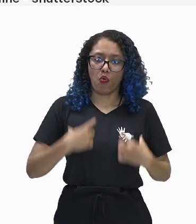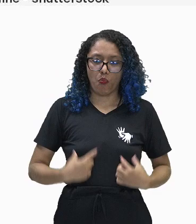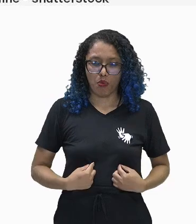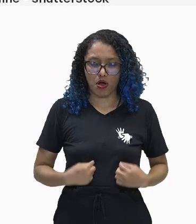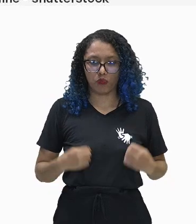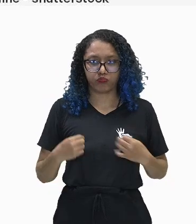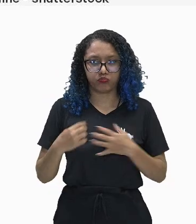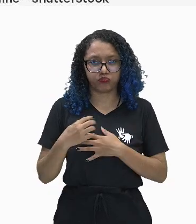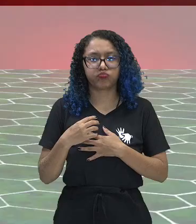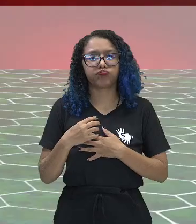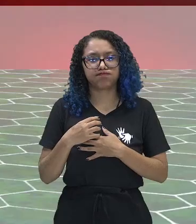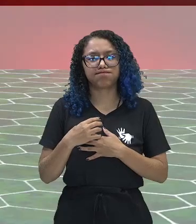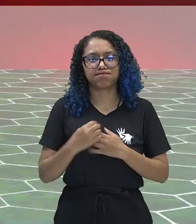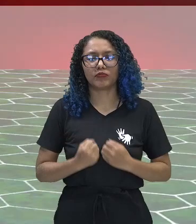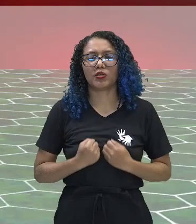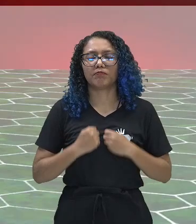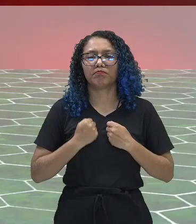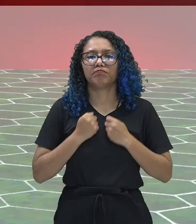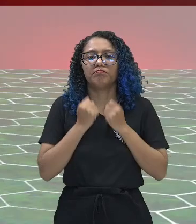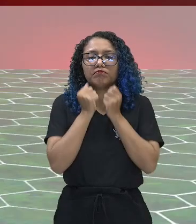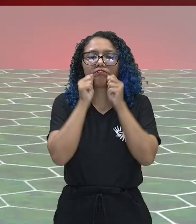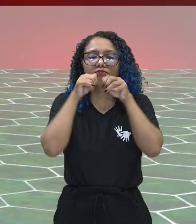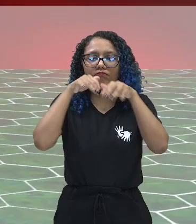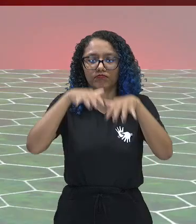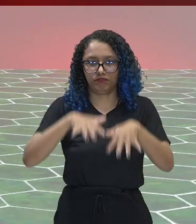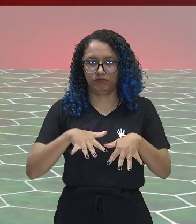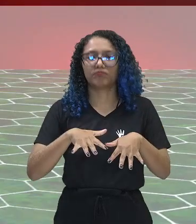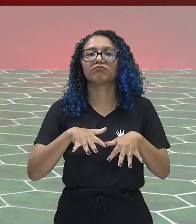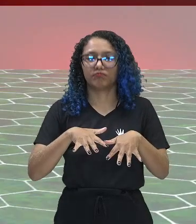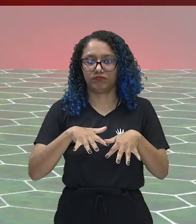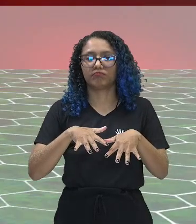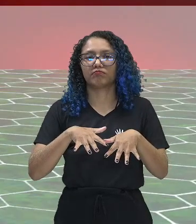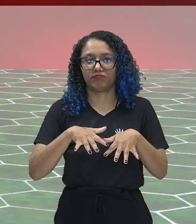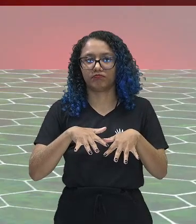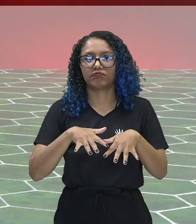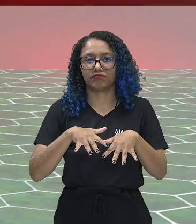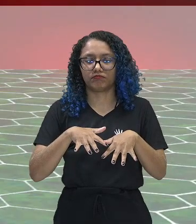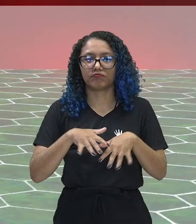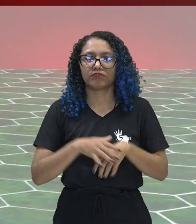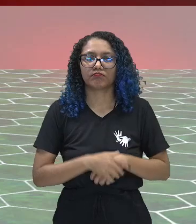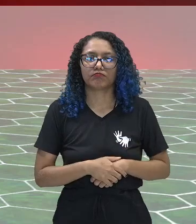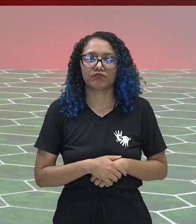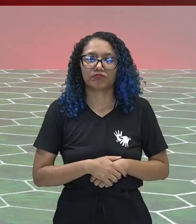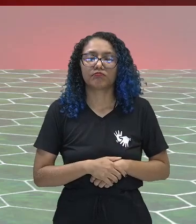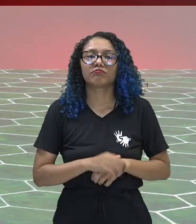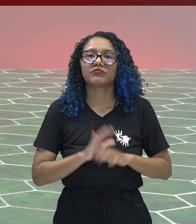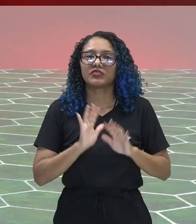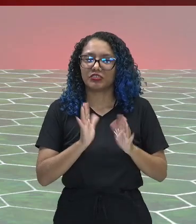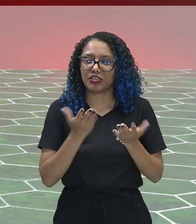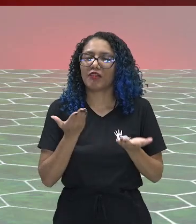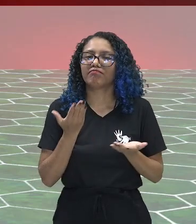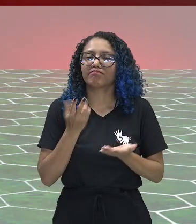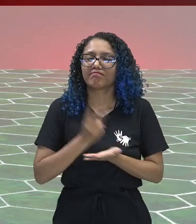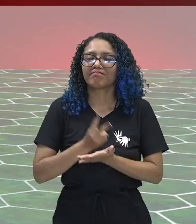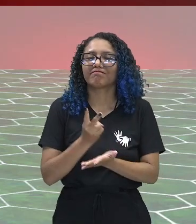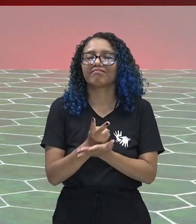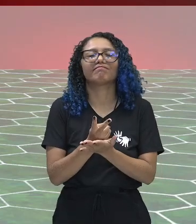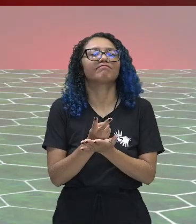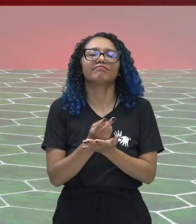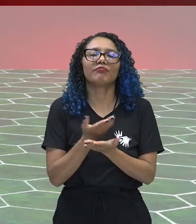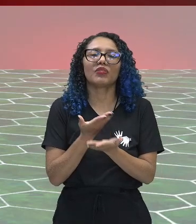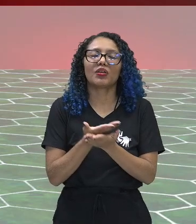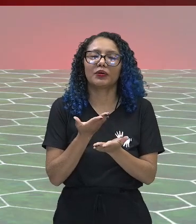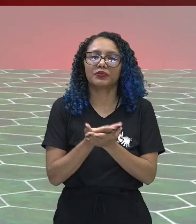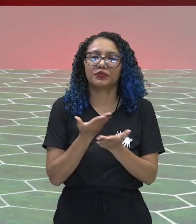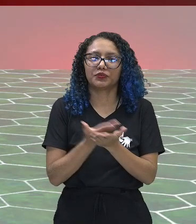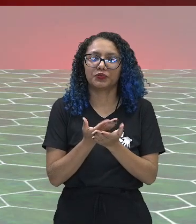processos de expiração. Tá? Então, ó, nós já avançamos um pouco mais aí nessa viagem aqui por